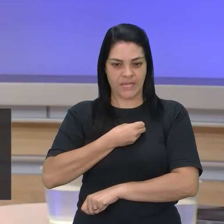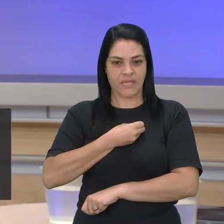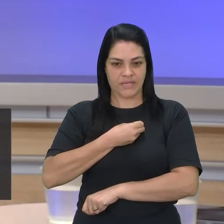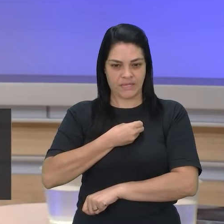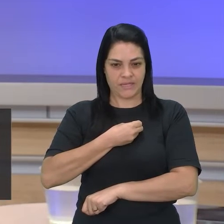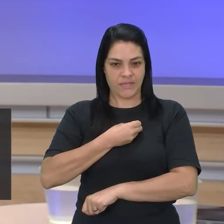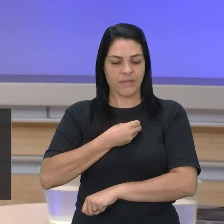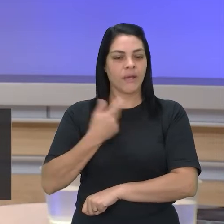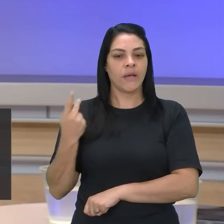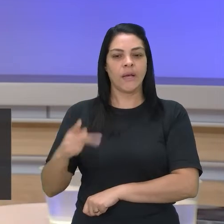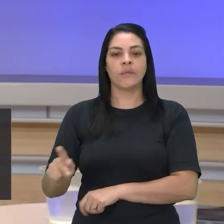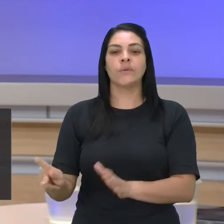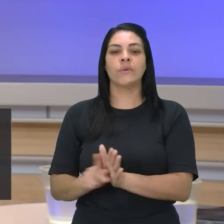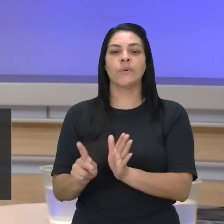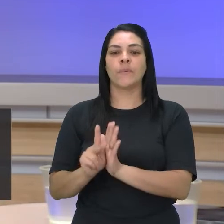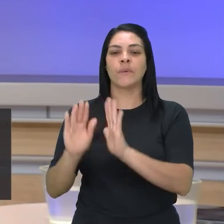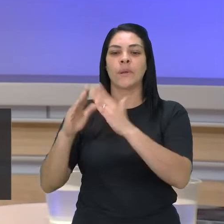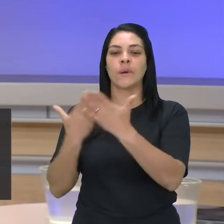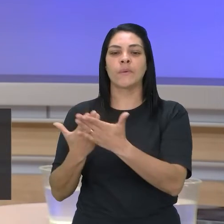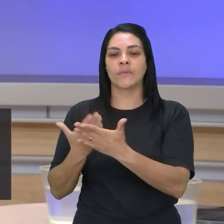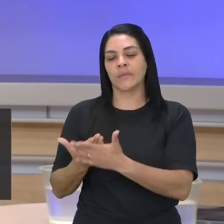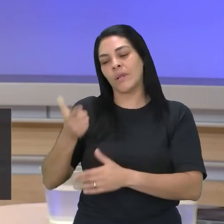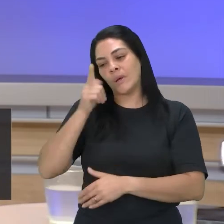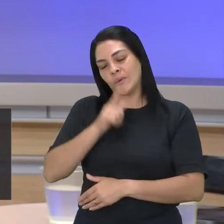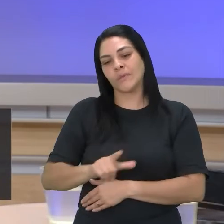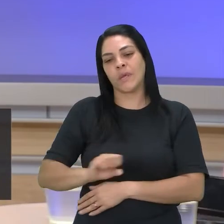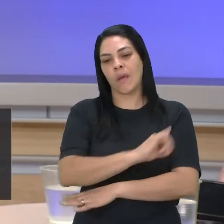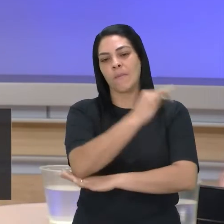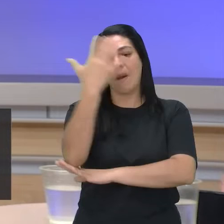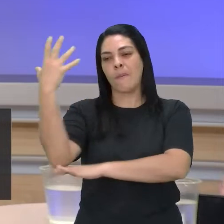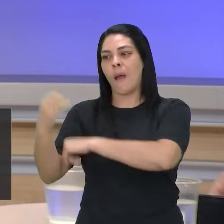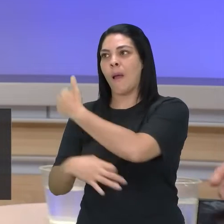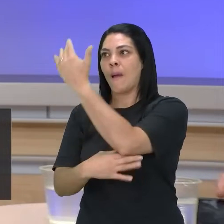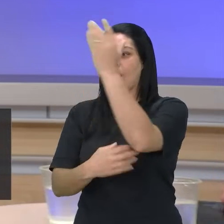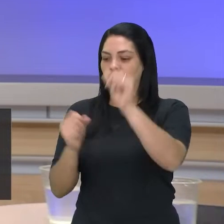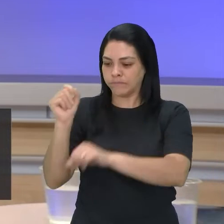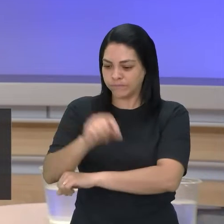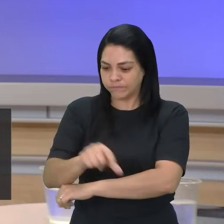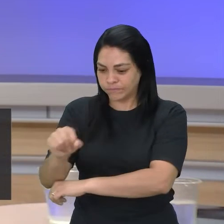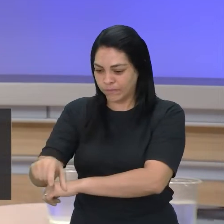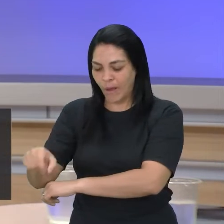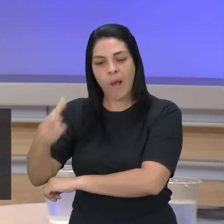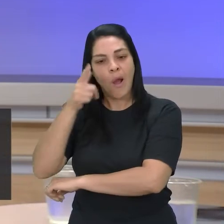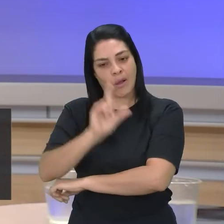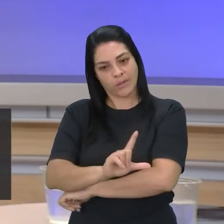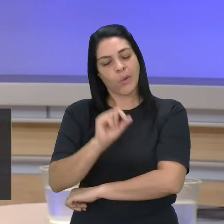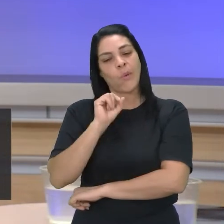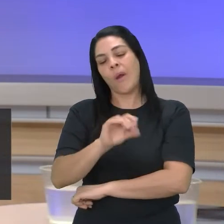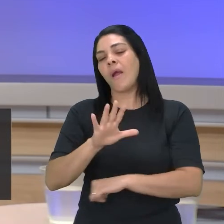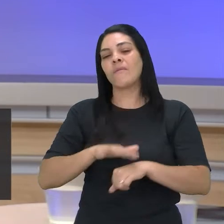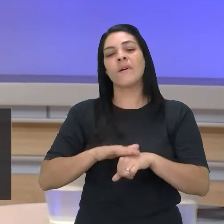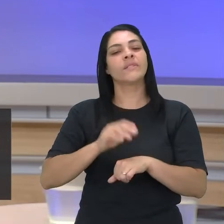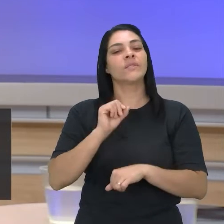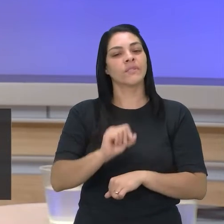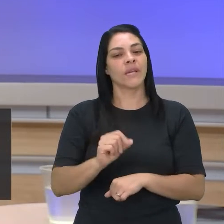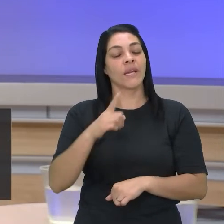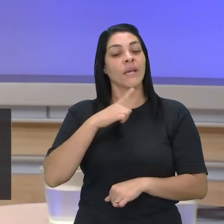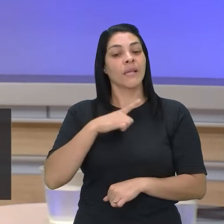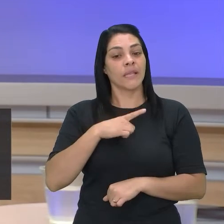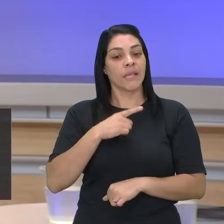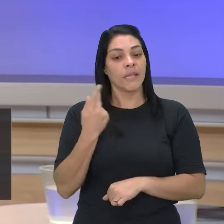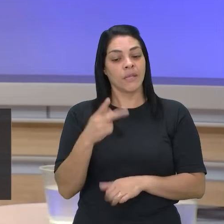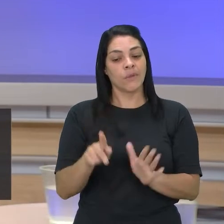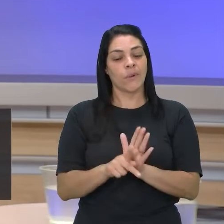reflorestar a sua própria escola, gente, olha que experiência que essa criança, esse jovem está passando, né? Ela passa a ter na sua